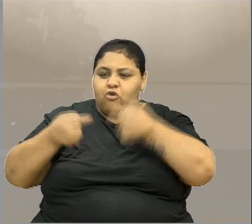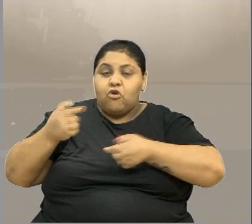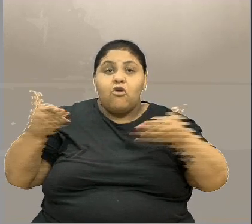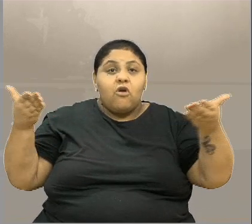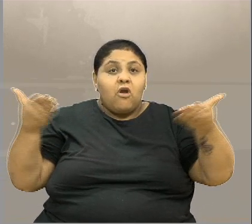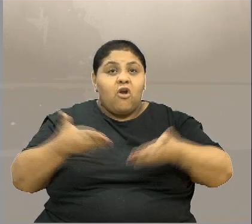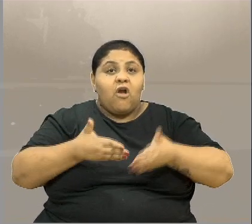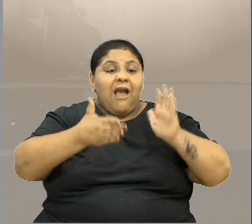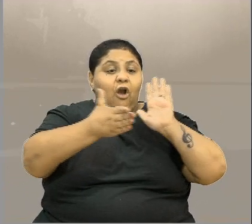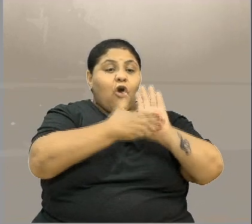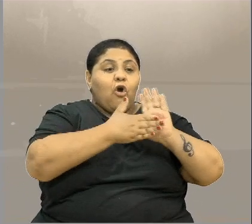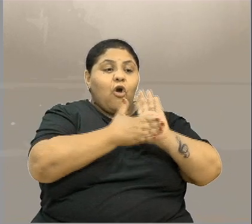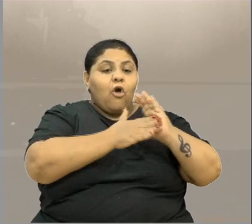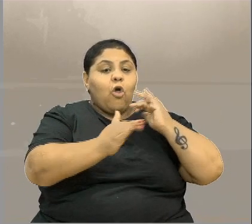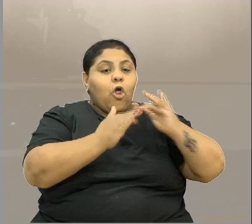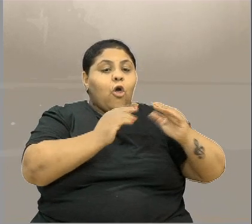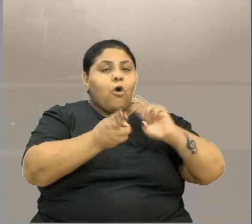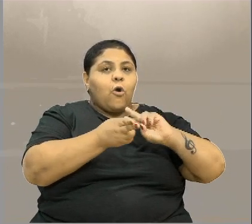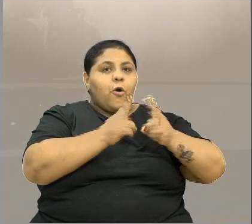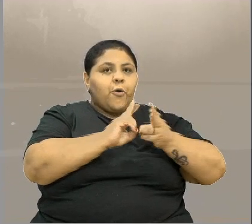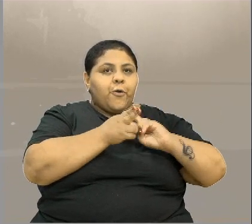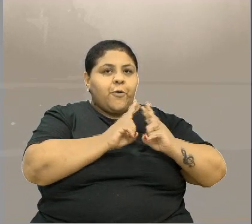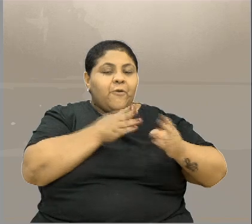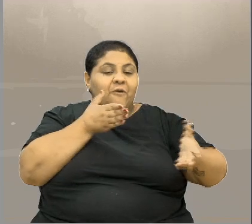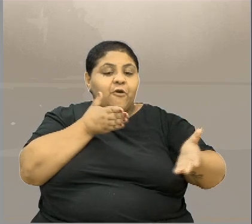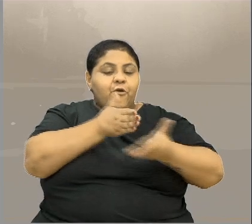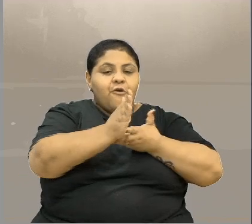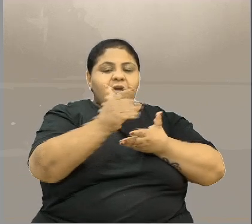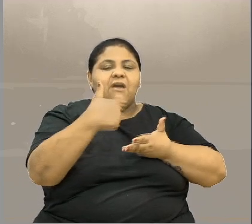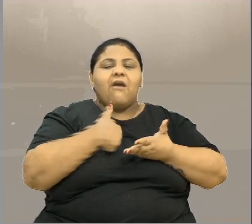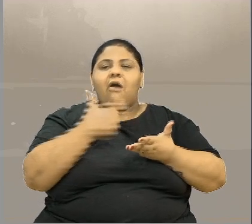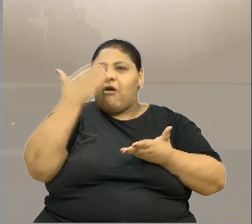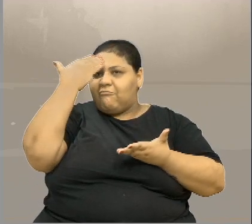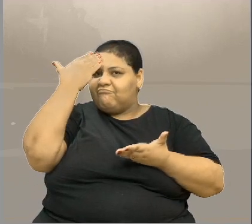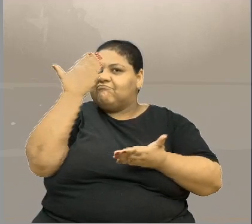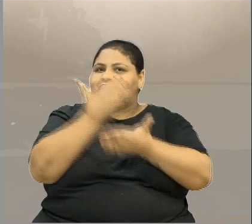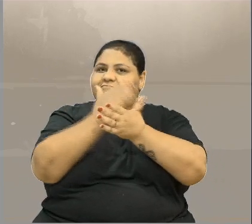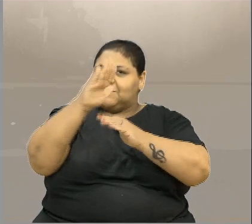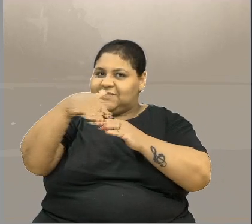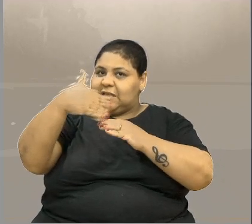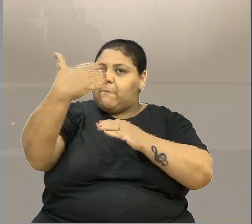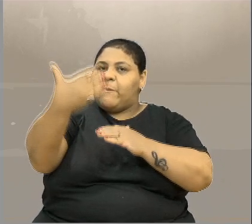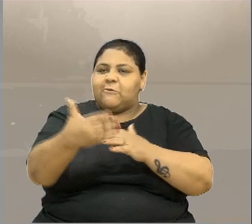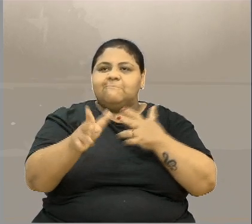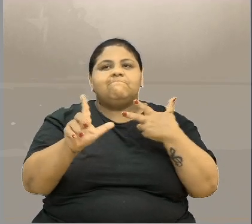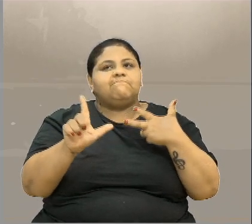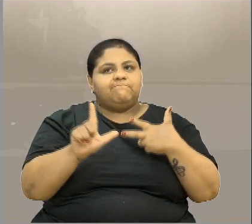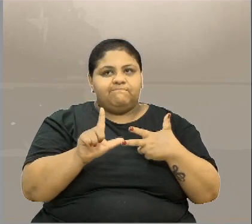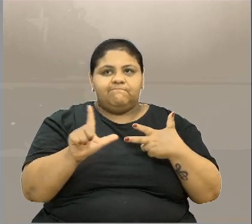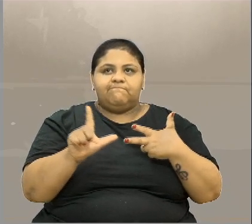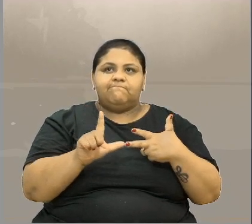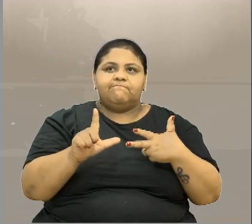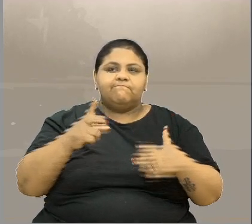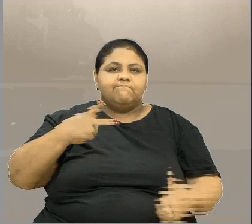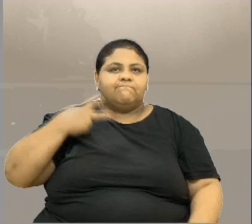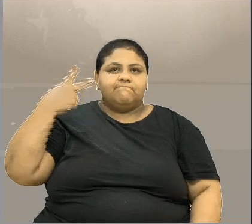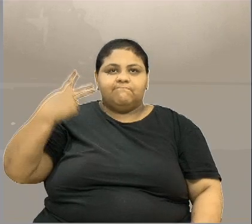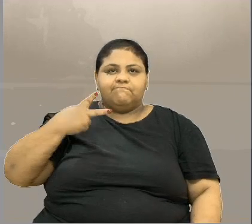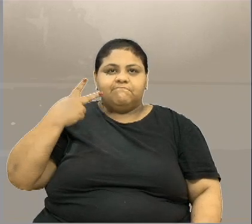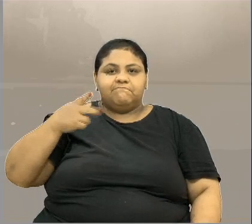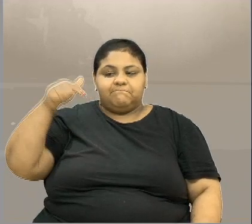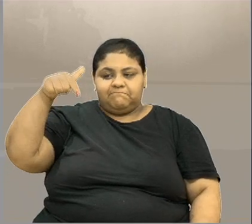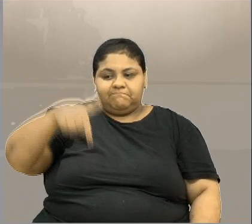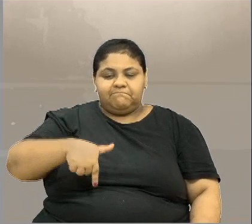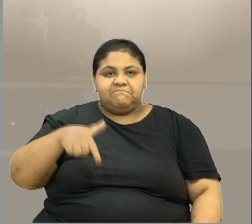com o plano de mobilidade urbana aprovado, eu tenho certeza, né, que na próxima legislatura os vereadores que aqui